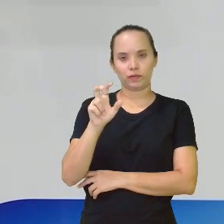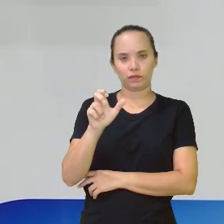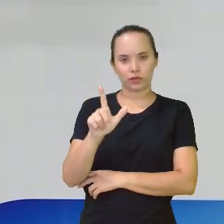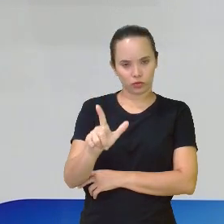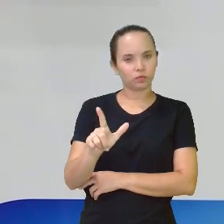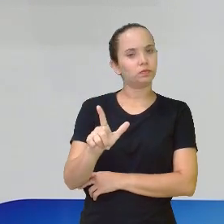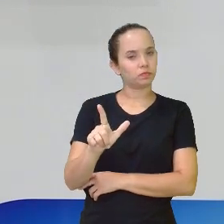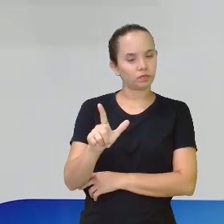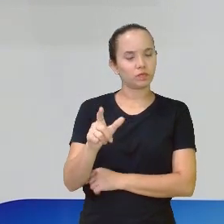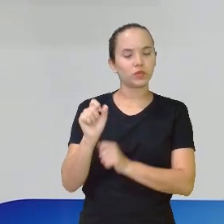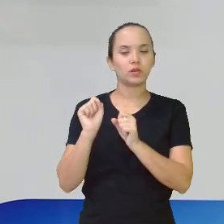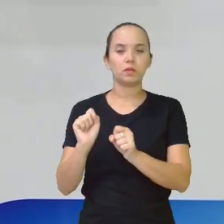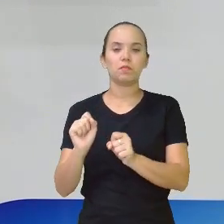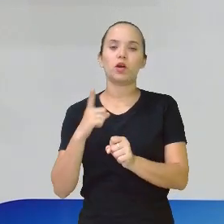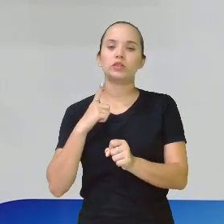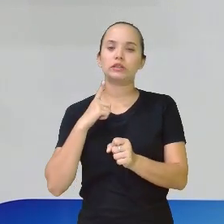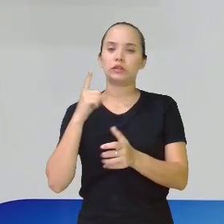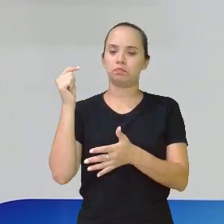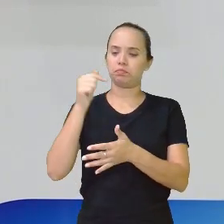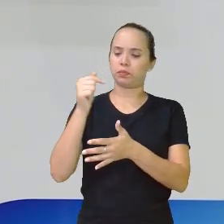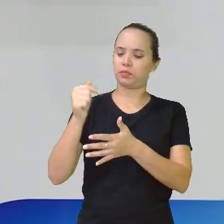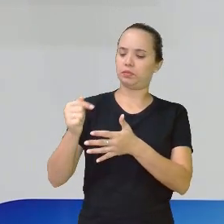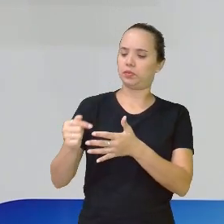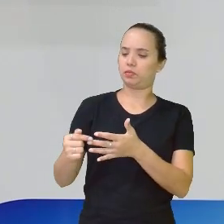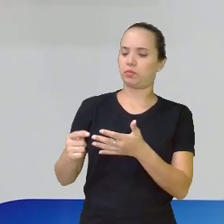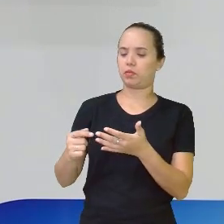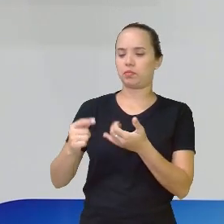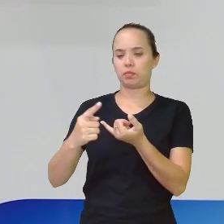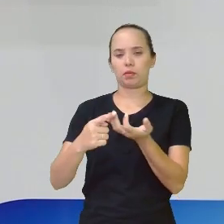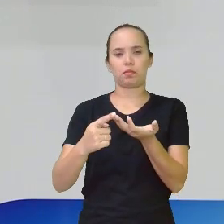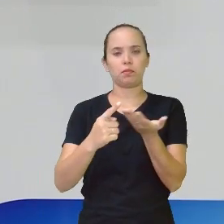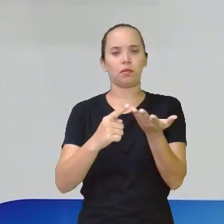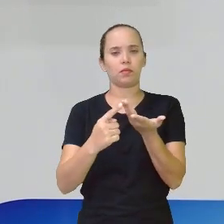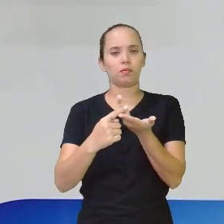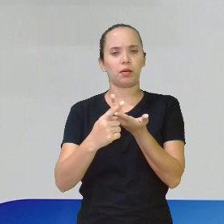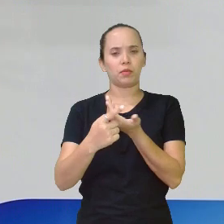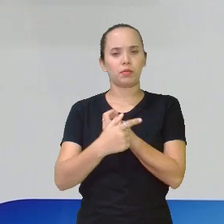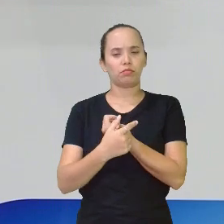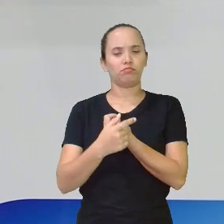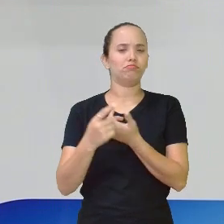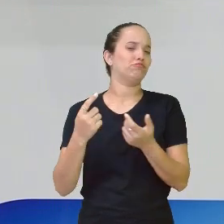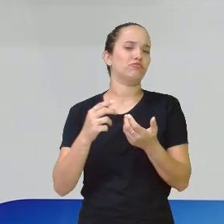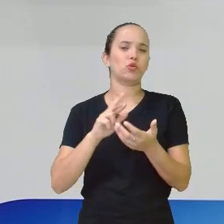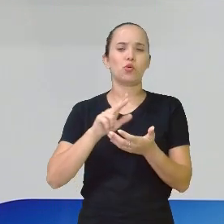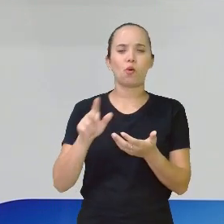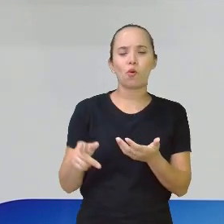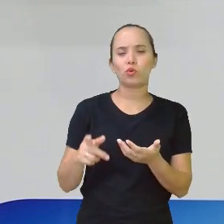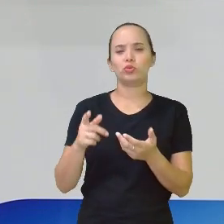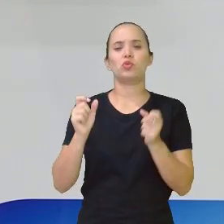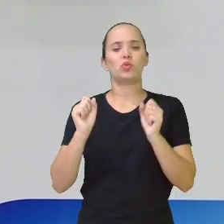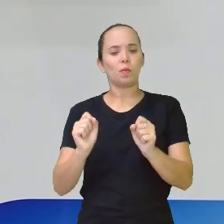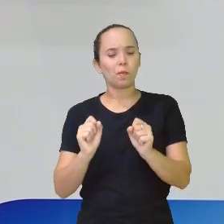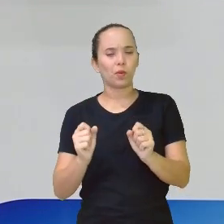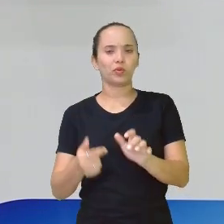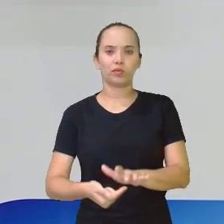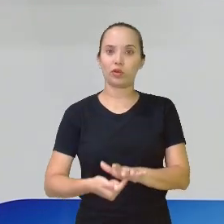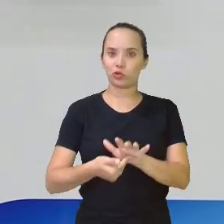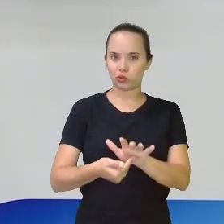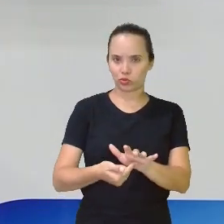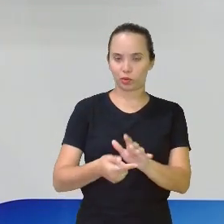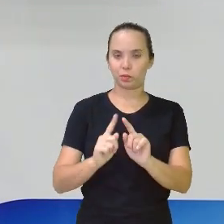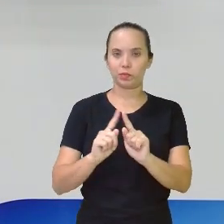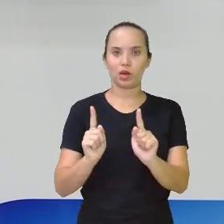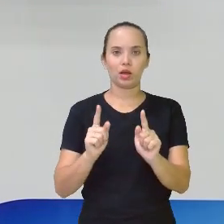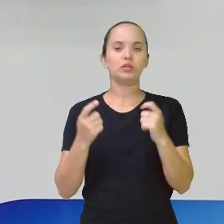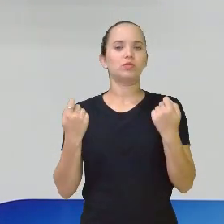de diversos elementos químicos, que a gente vai conversar sobre isso, sólido, gasoso, líquido, mas eu preciso